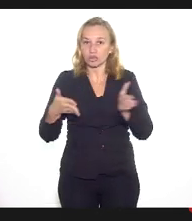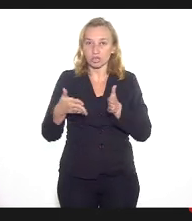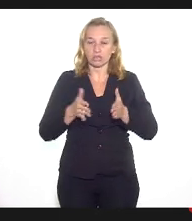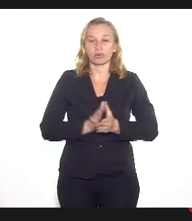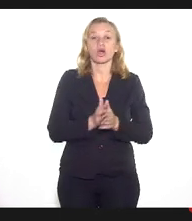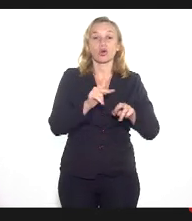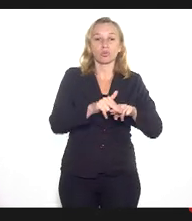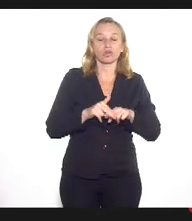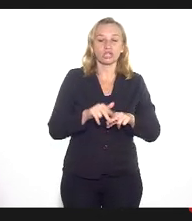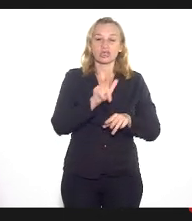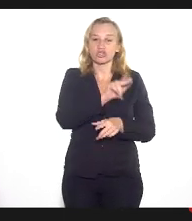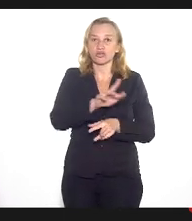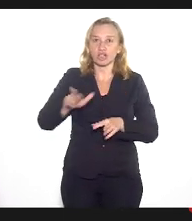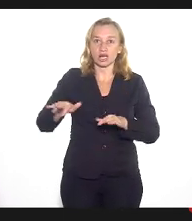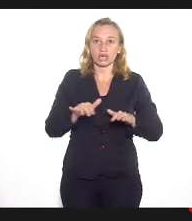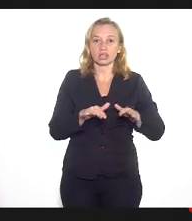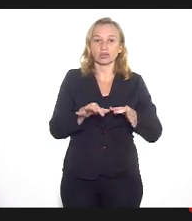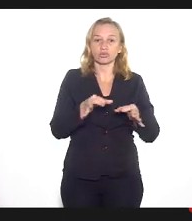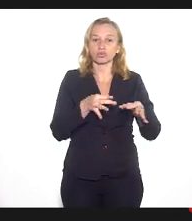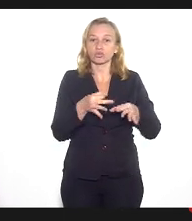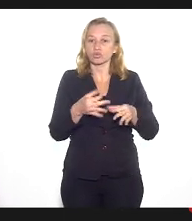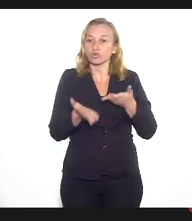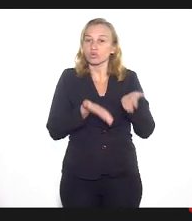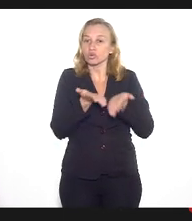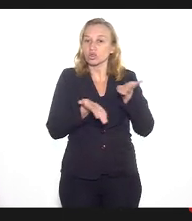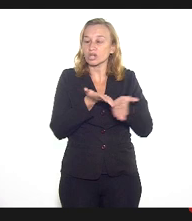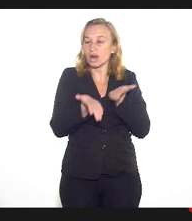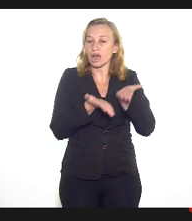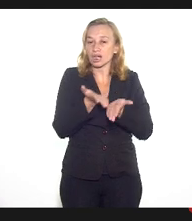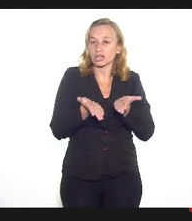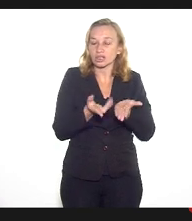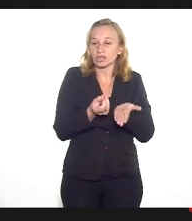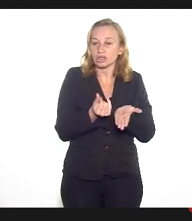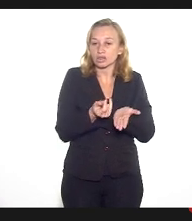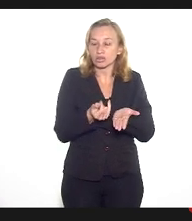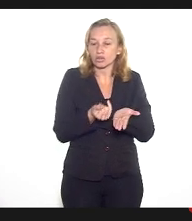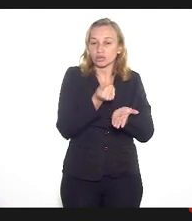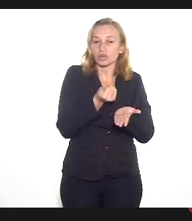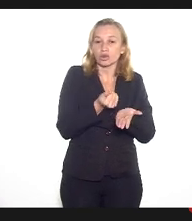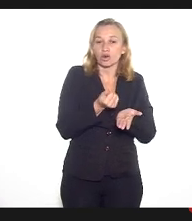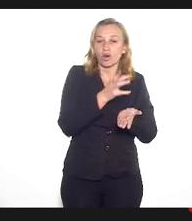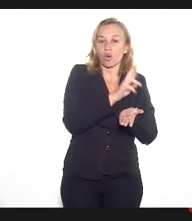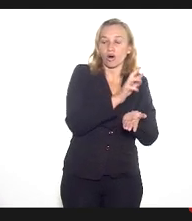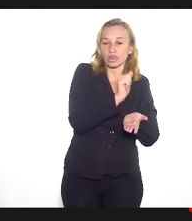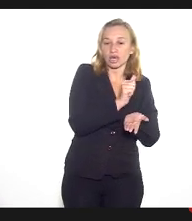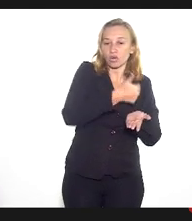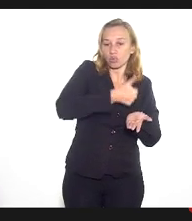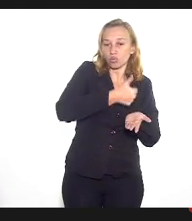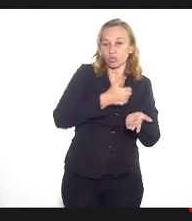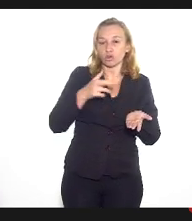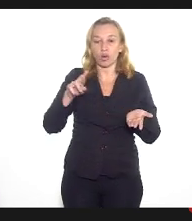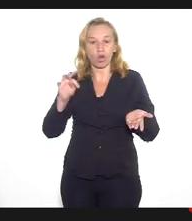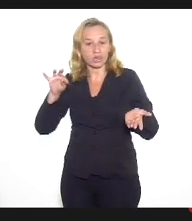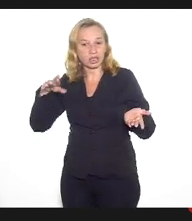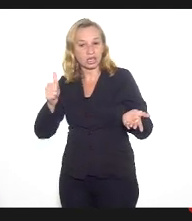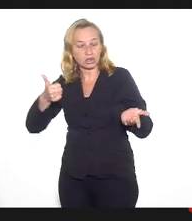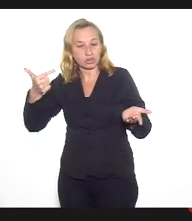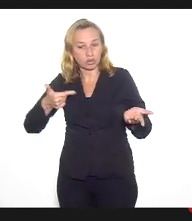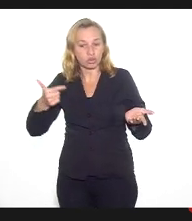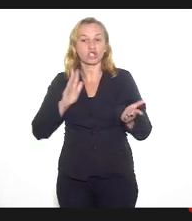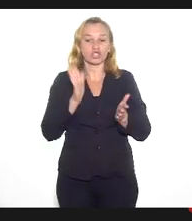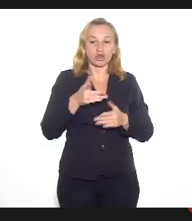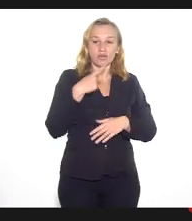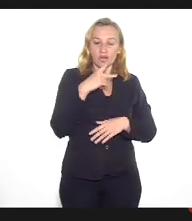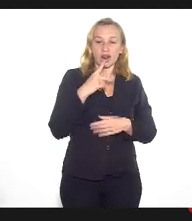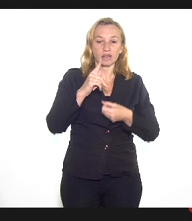Por isso, um pouco a diferença do tratamento entre os custos de Rota 1 e os custos de Rota 2. Conforme já